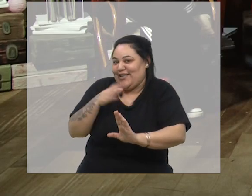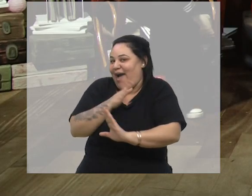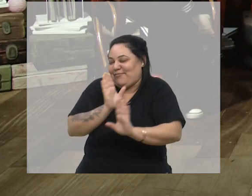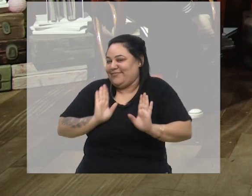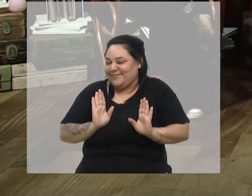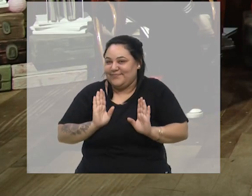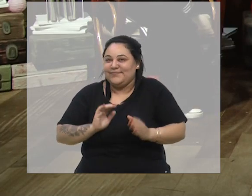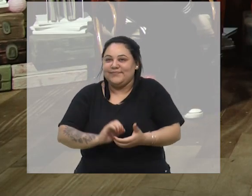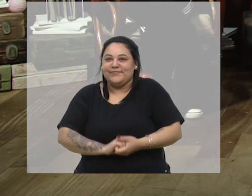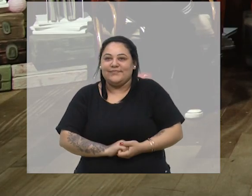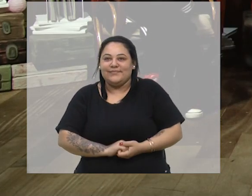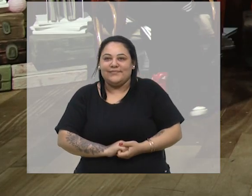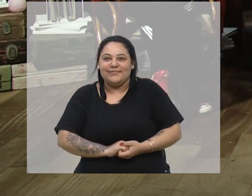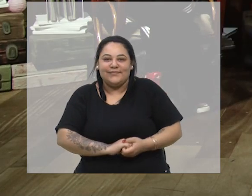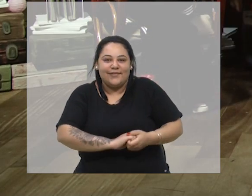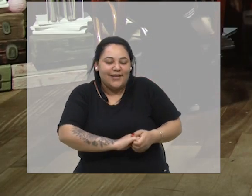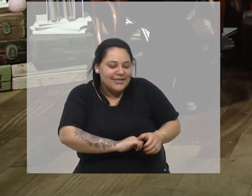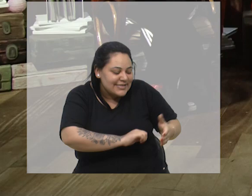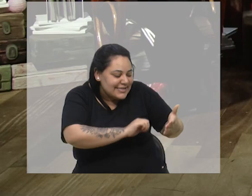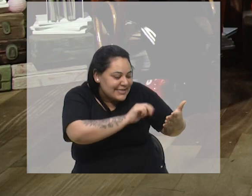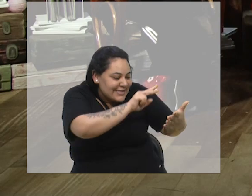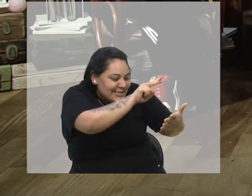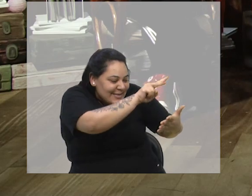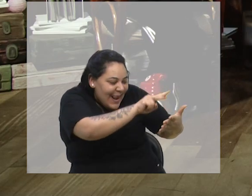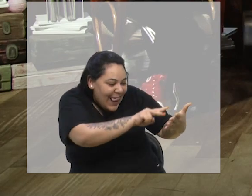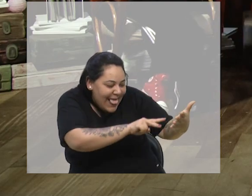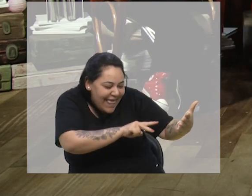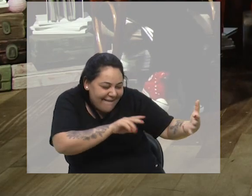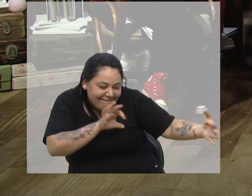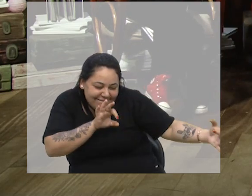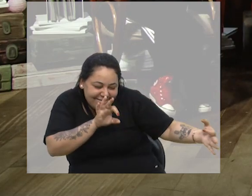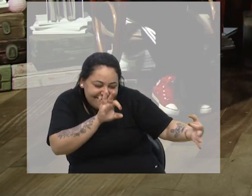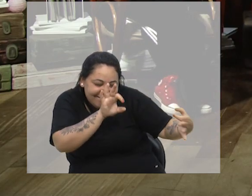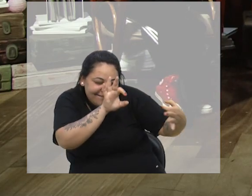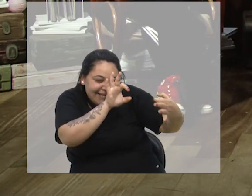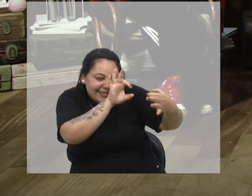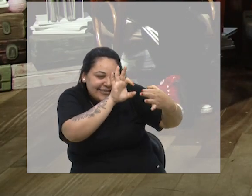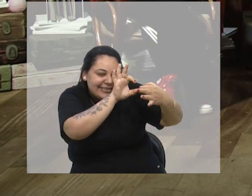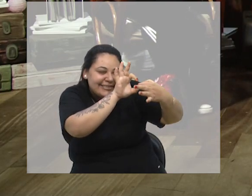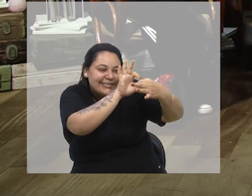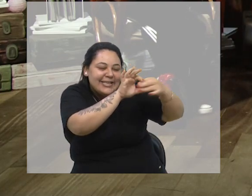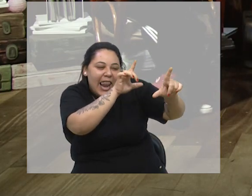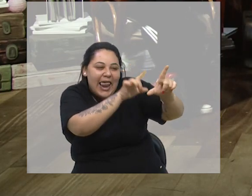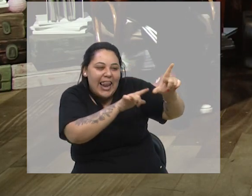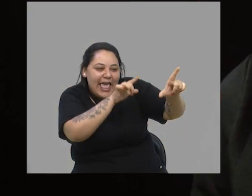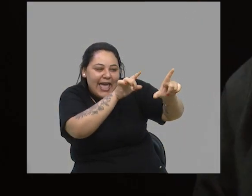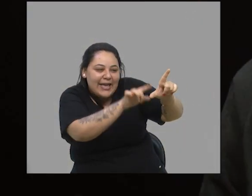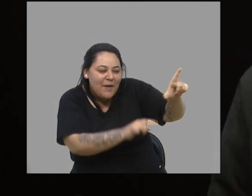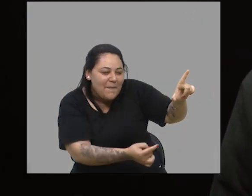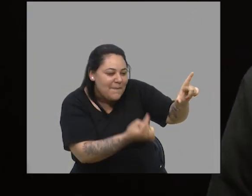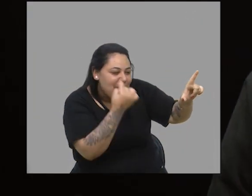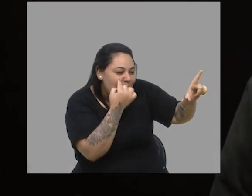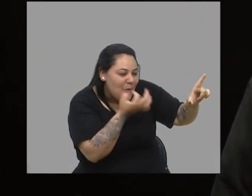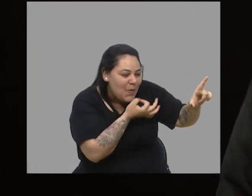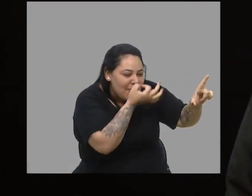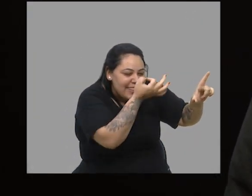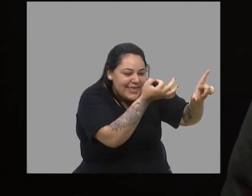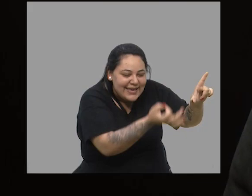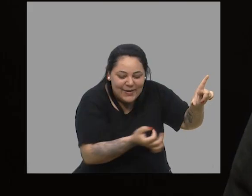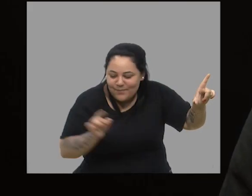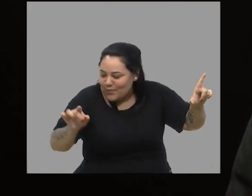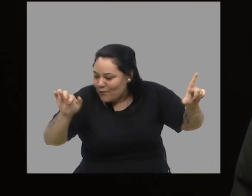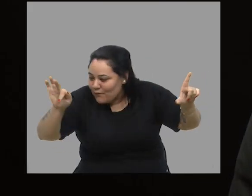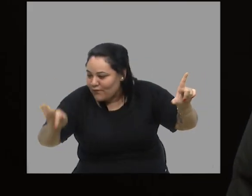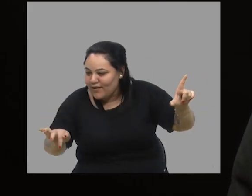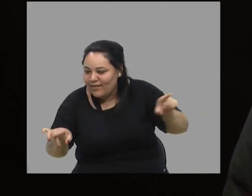Então vou cantar sem acompanhamento, meu Deus, que... improvisar. Vamos improvisar. O livro é um encontro